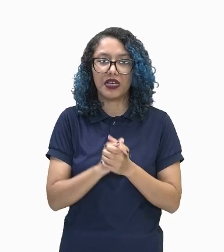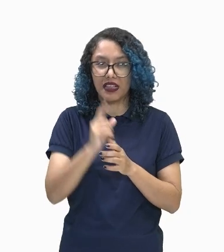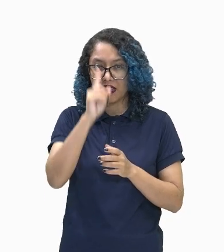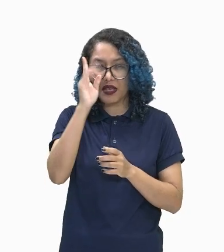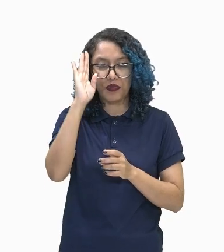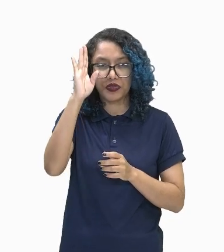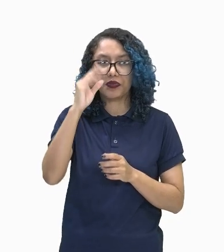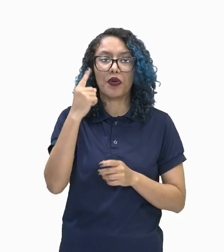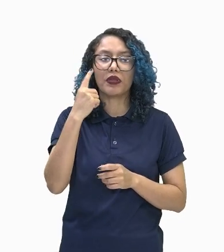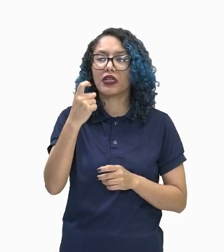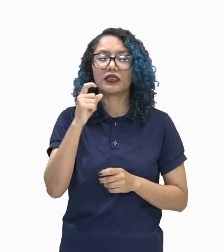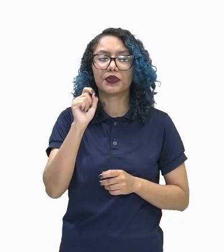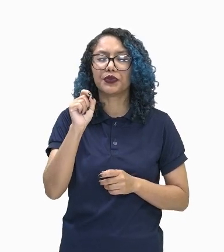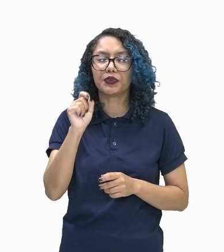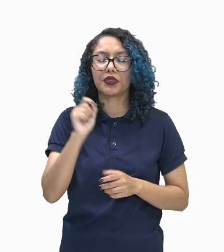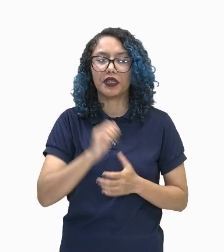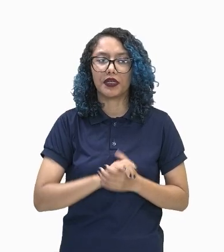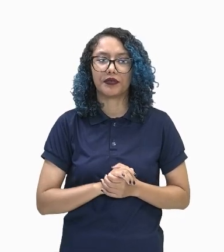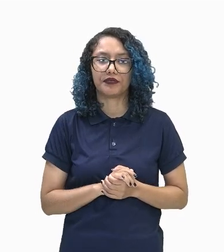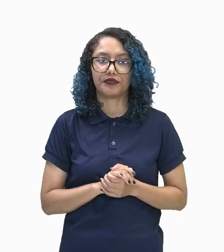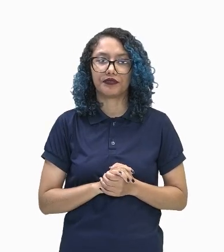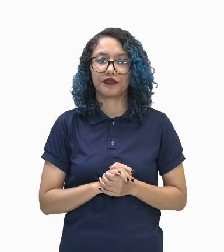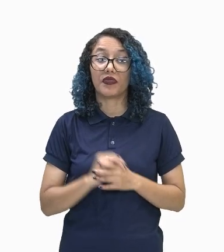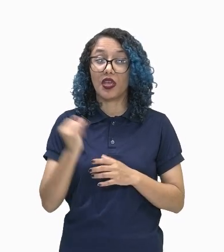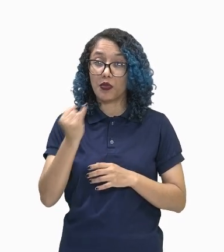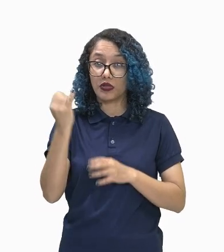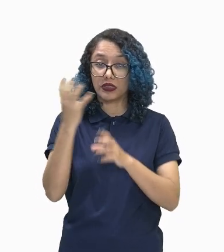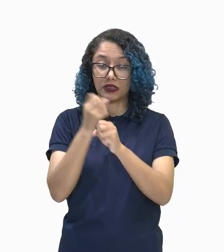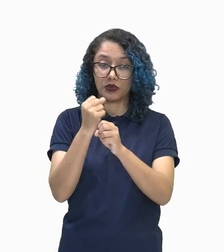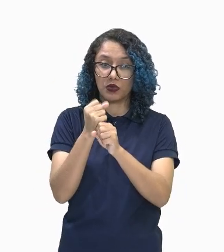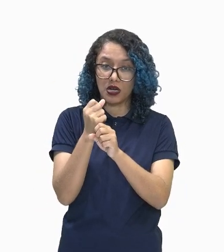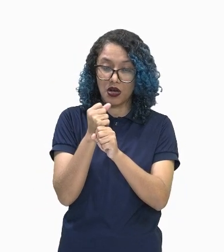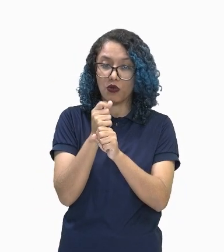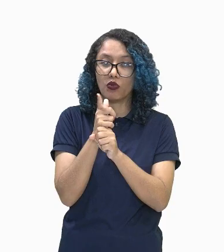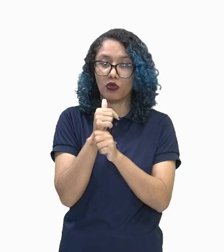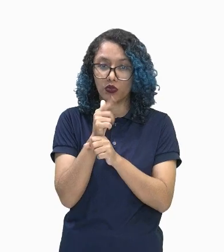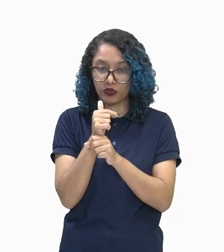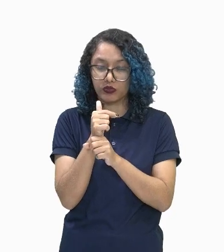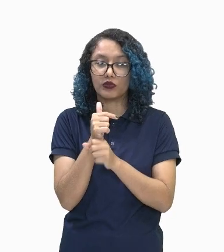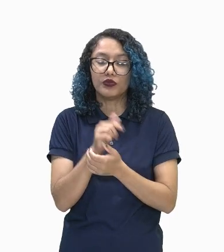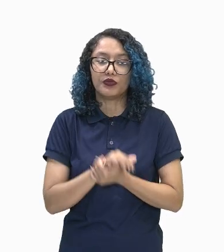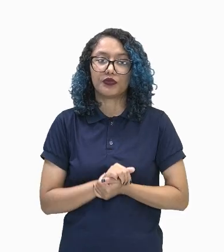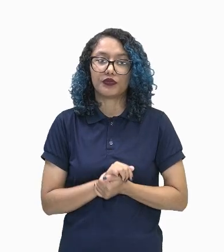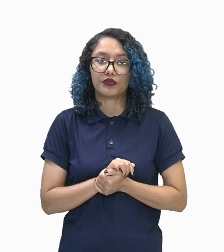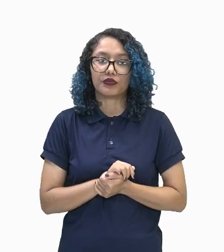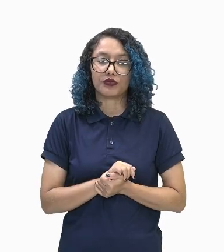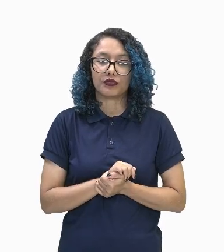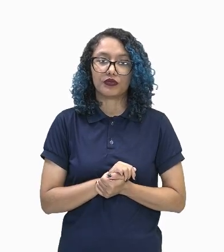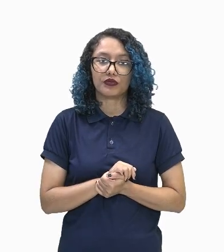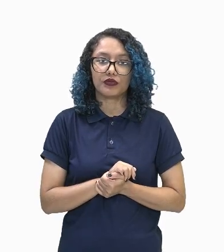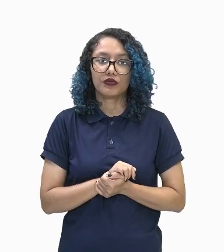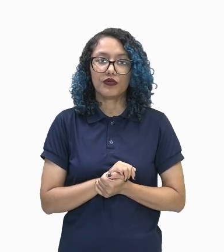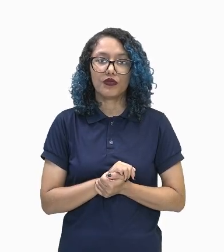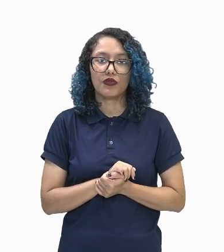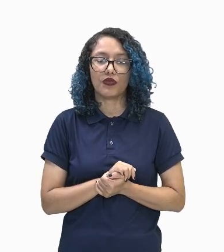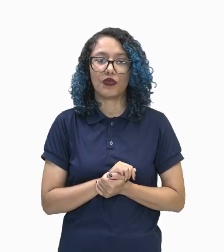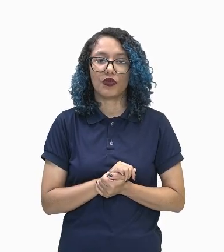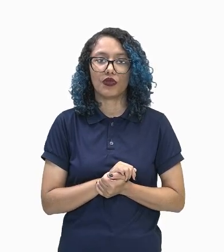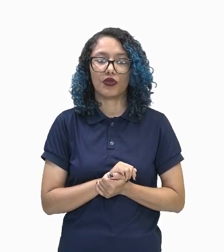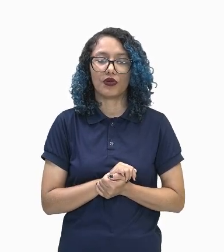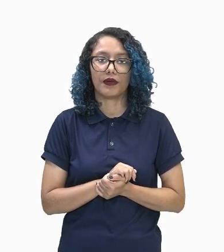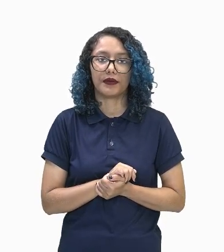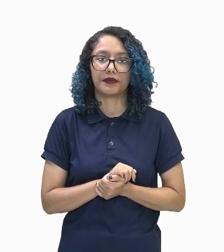Aí diz que a importância da pegada hídrica, que é aquele recurso que foi utilizado para